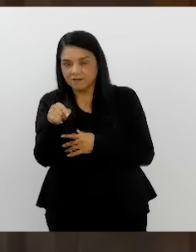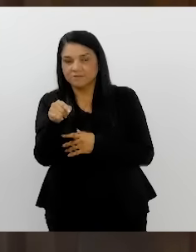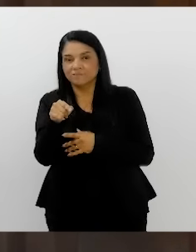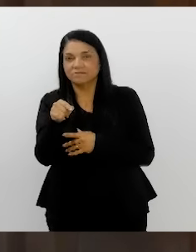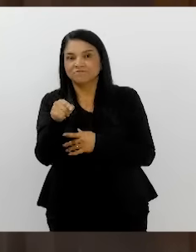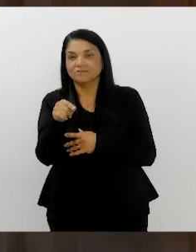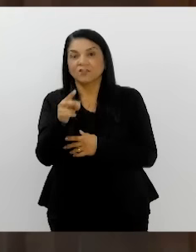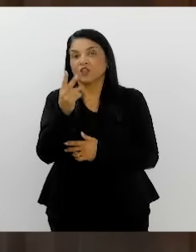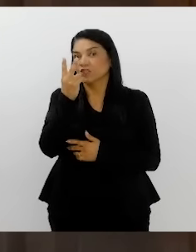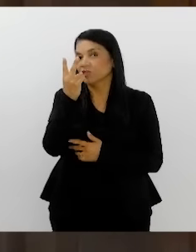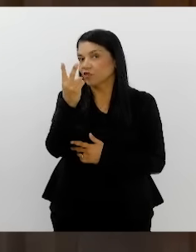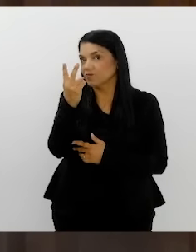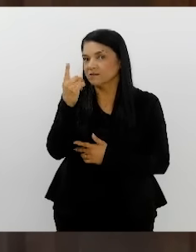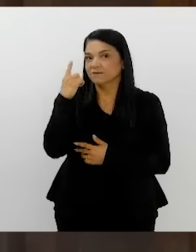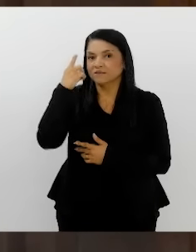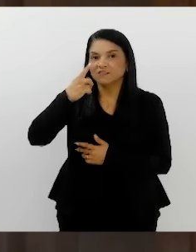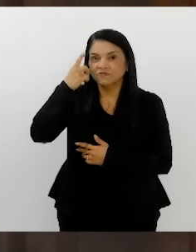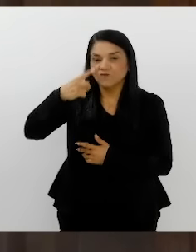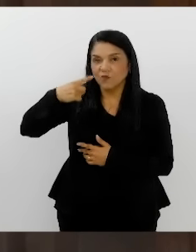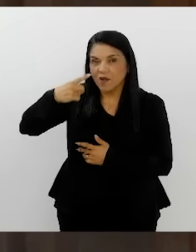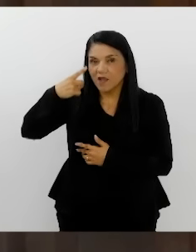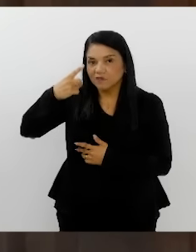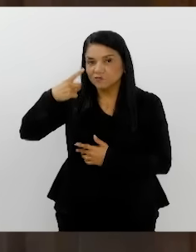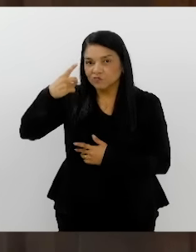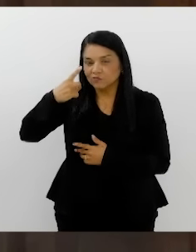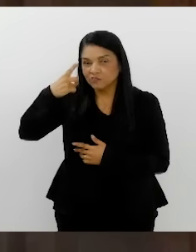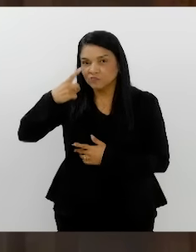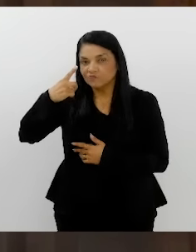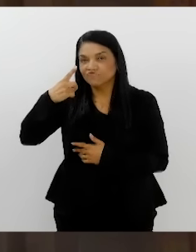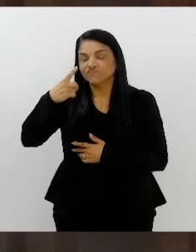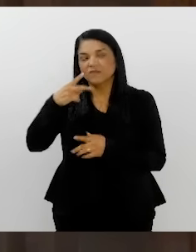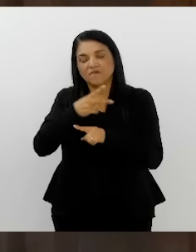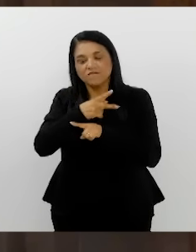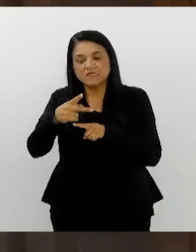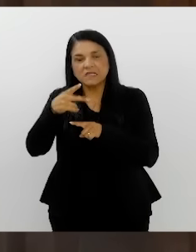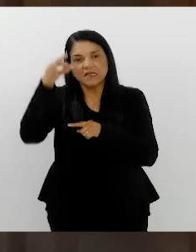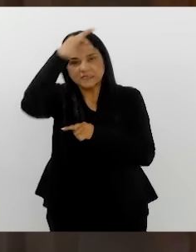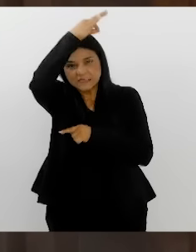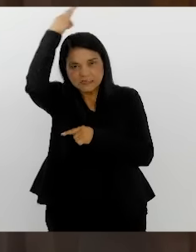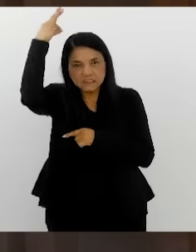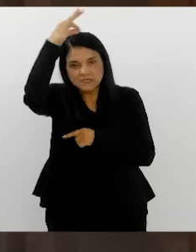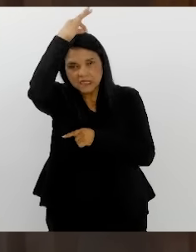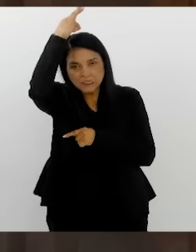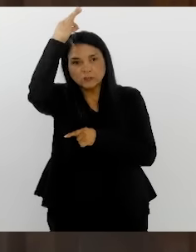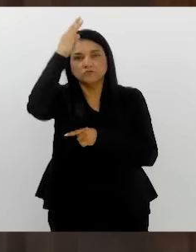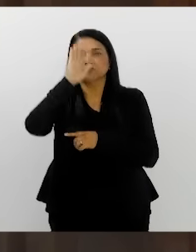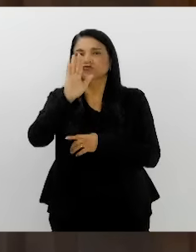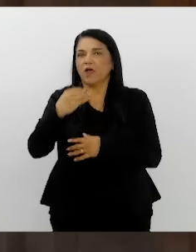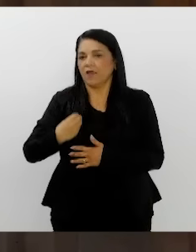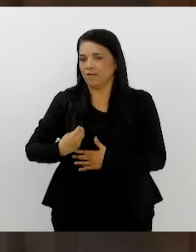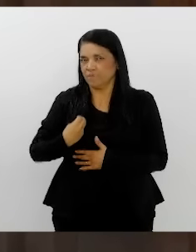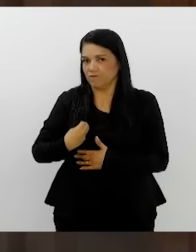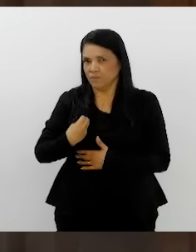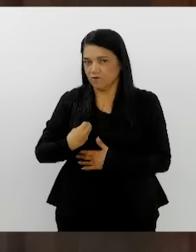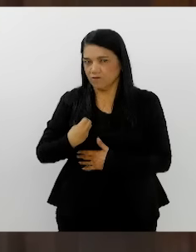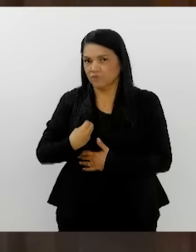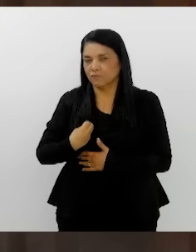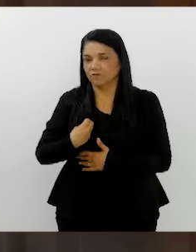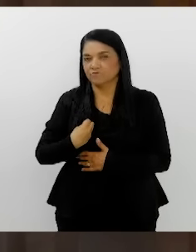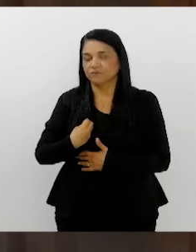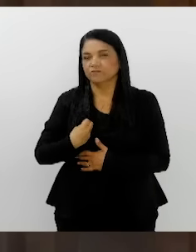2 advogados visitar este santo, que já tinha fama de santidade em vida, em Arnes, foram de